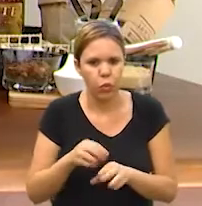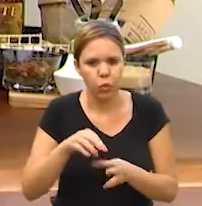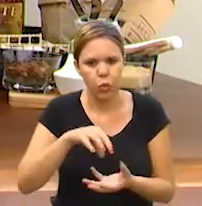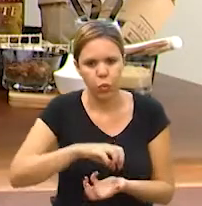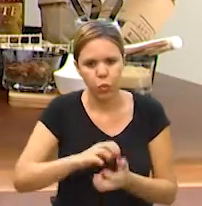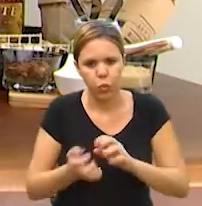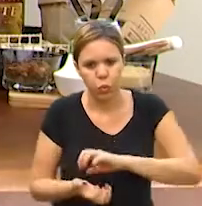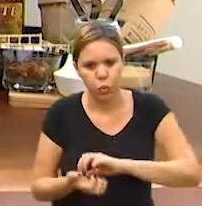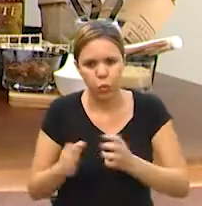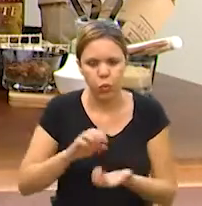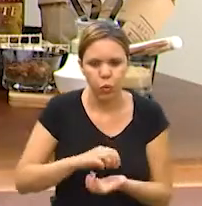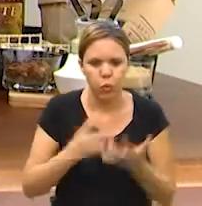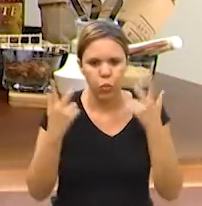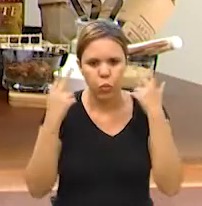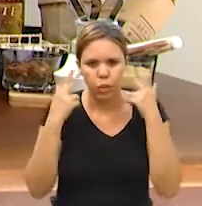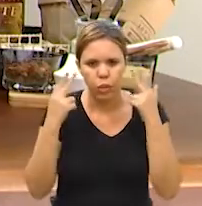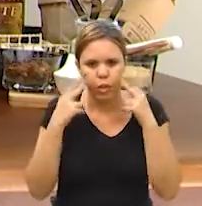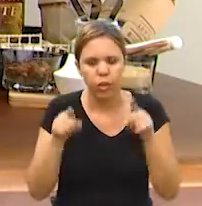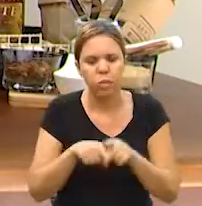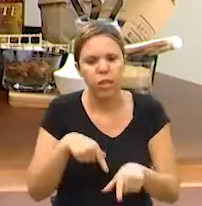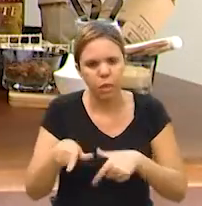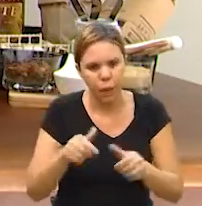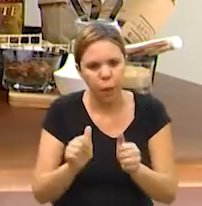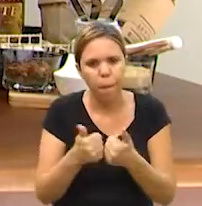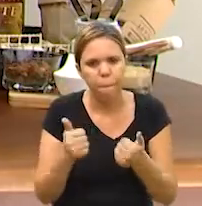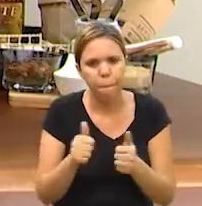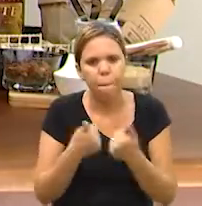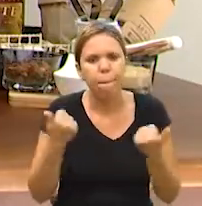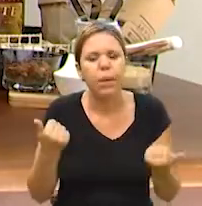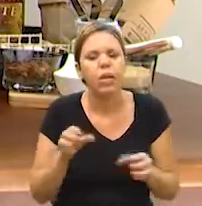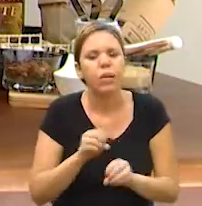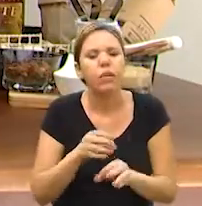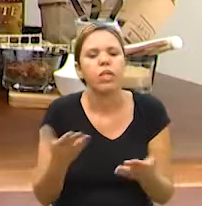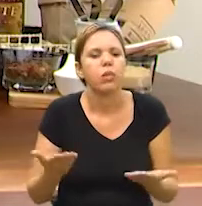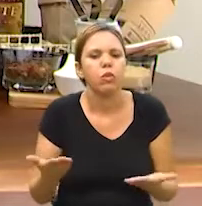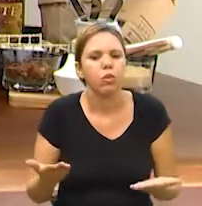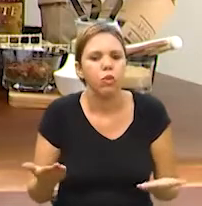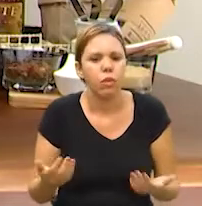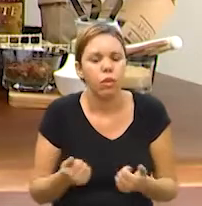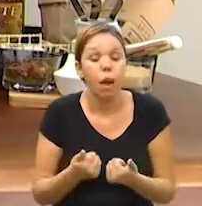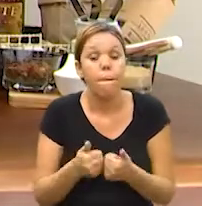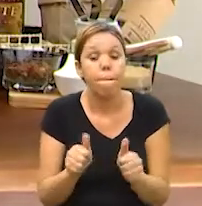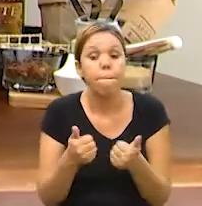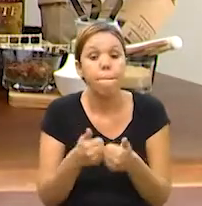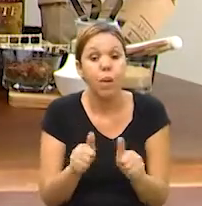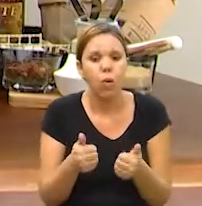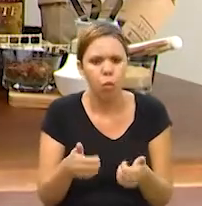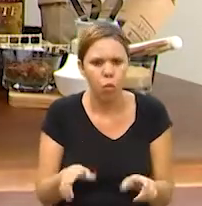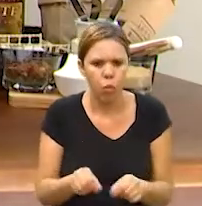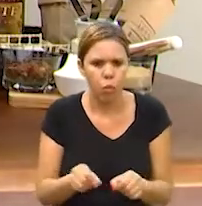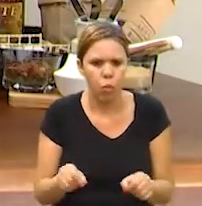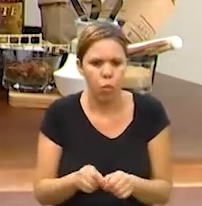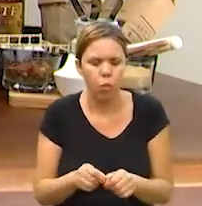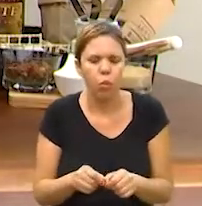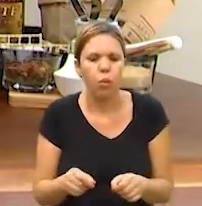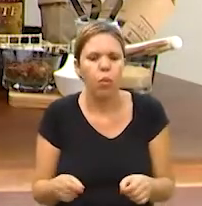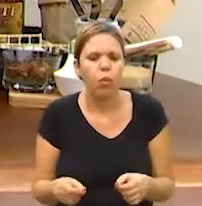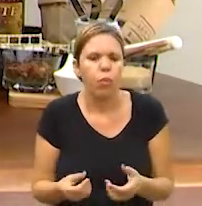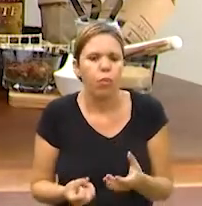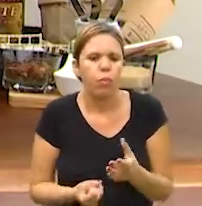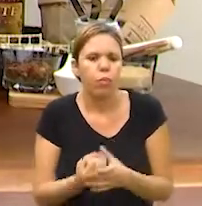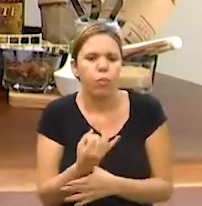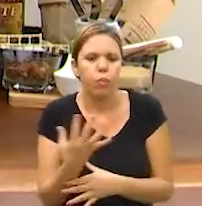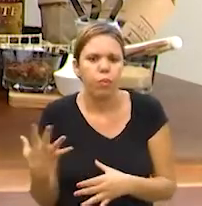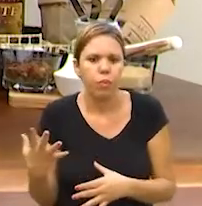fermentação espontânea. Isso, é padeira. Isso. O que você vai ensinar para a gente hoje? A gente vai fazer o pão de fermentação espontânea, que é o